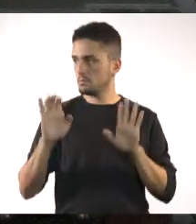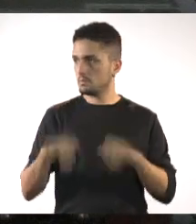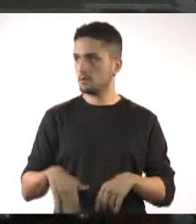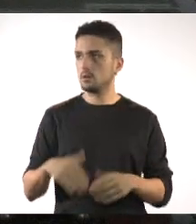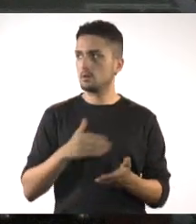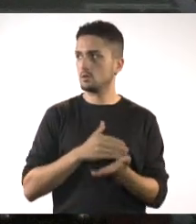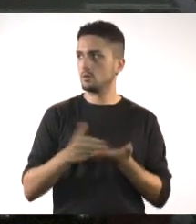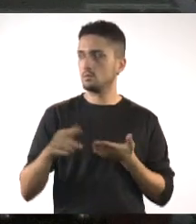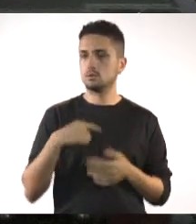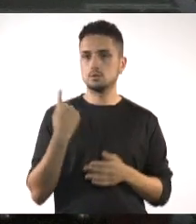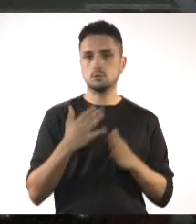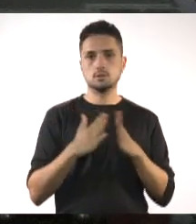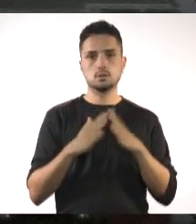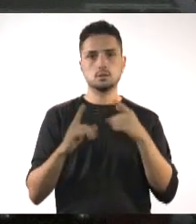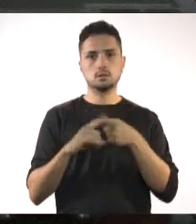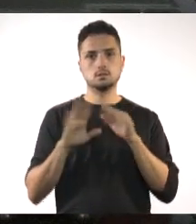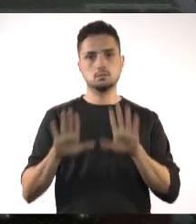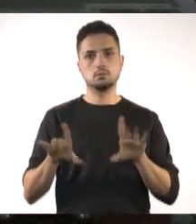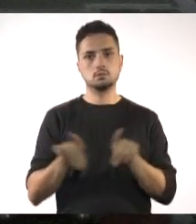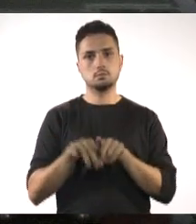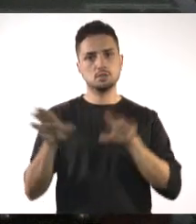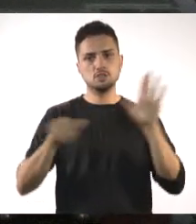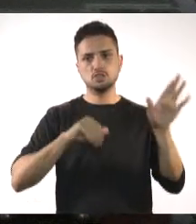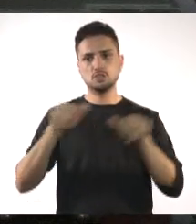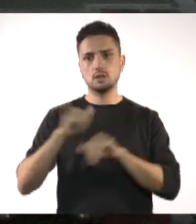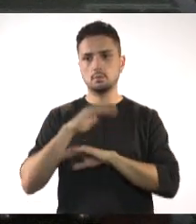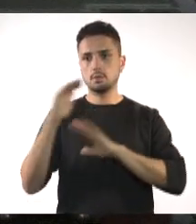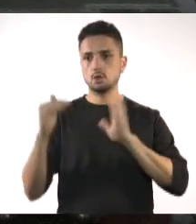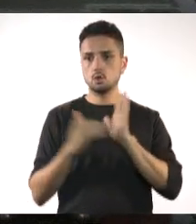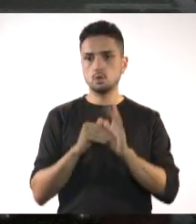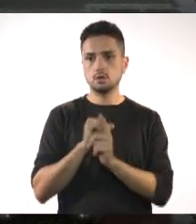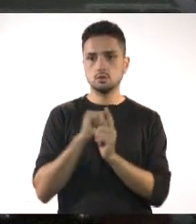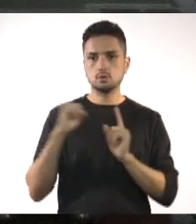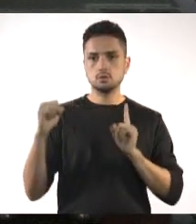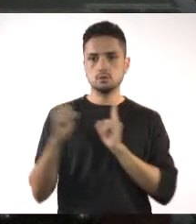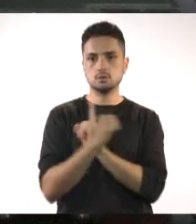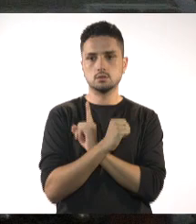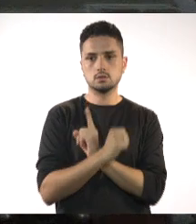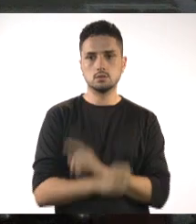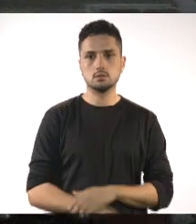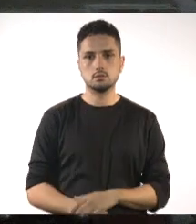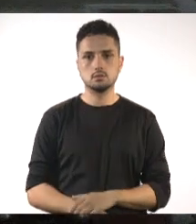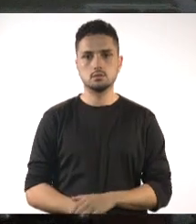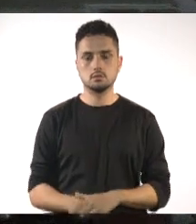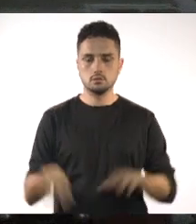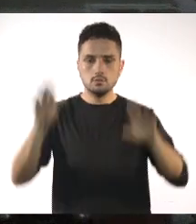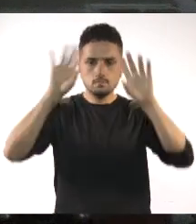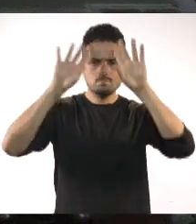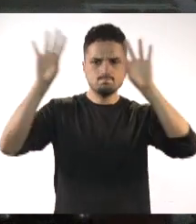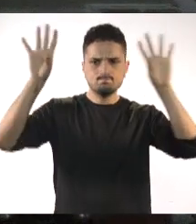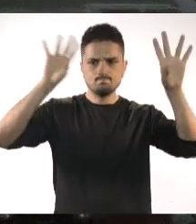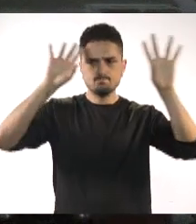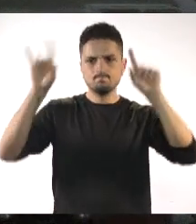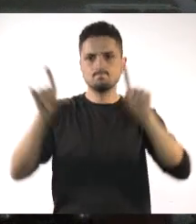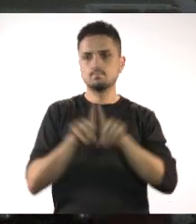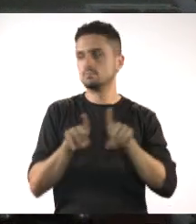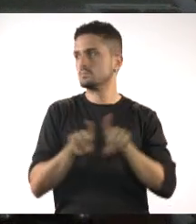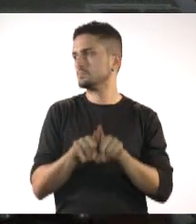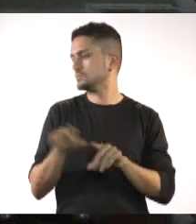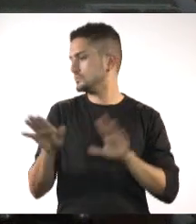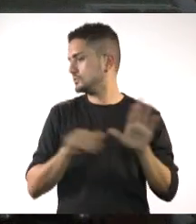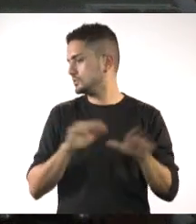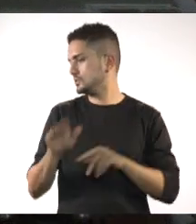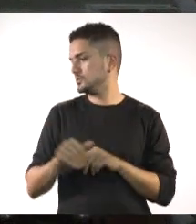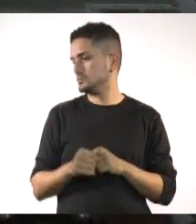começa na nossa igreja, mas é um chamado para toda a sociedade. É um chamado para toda a sociedade à reflexão e um chamado de